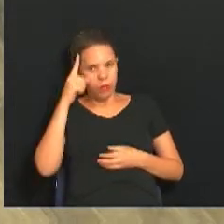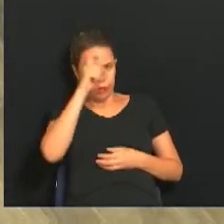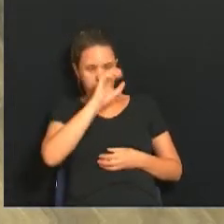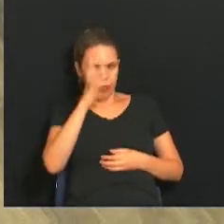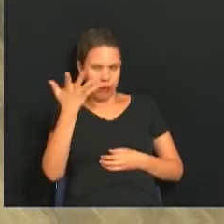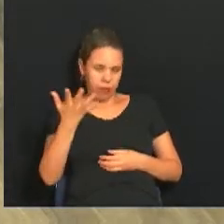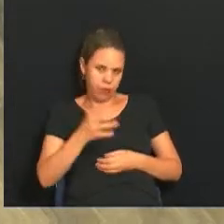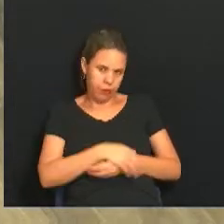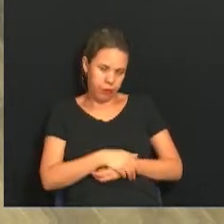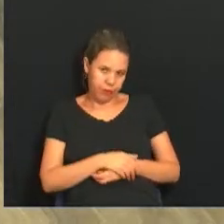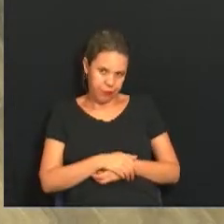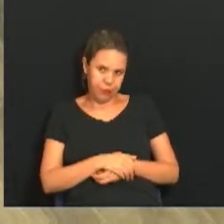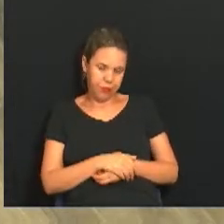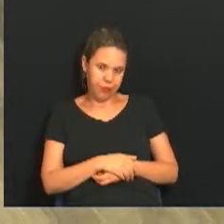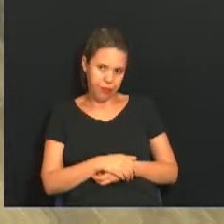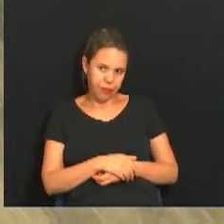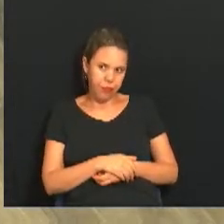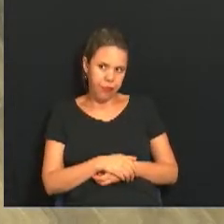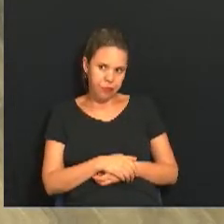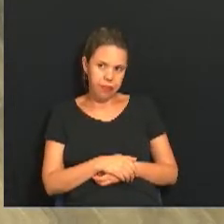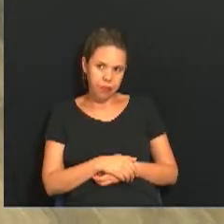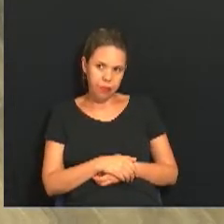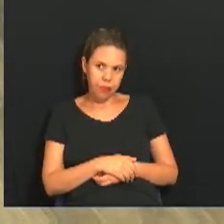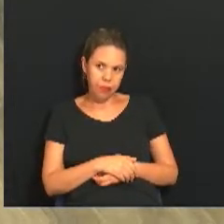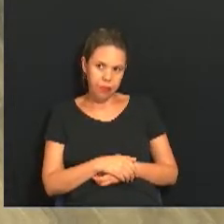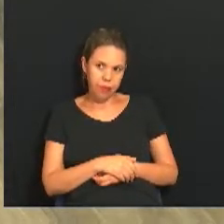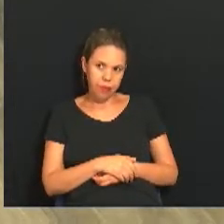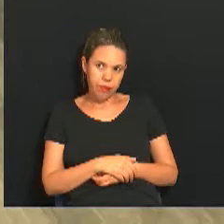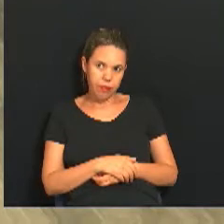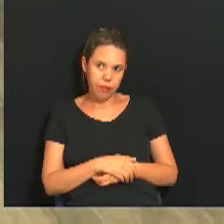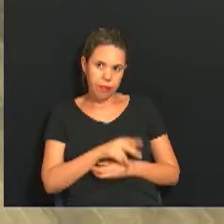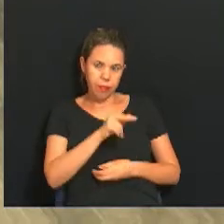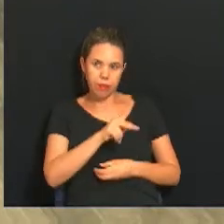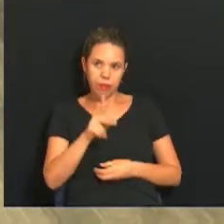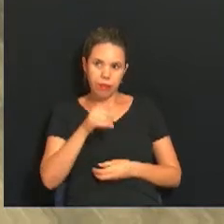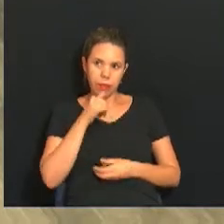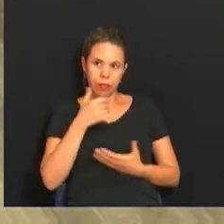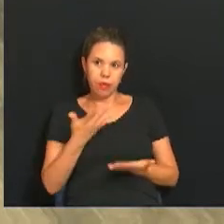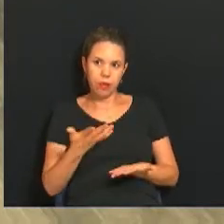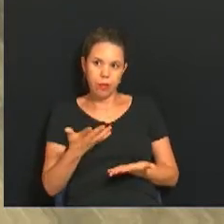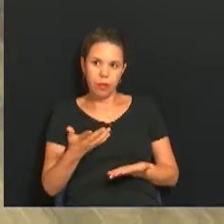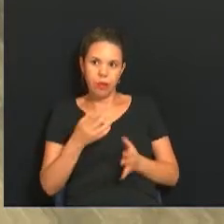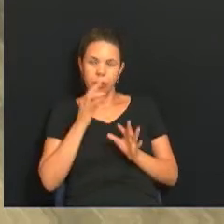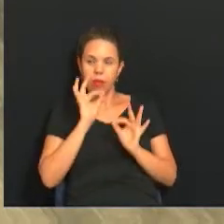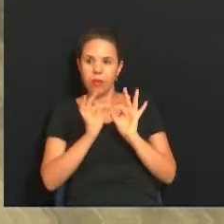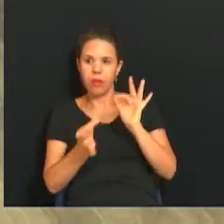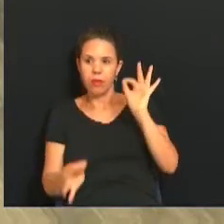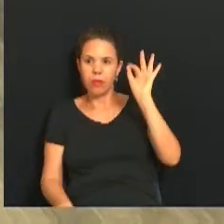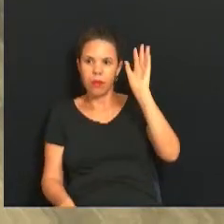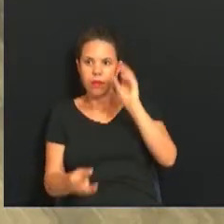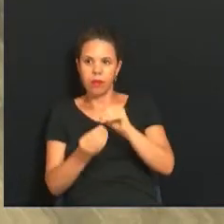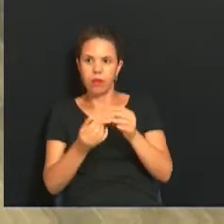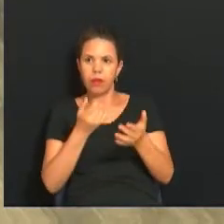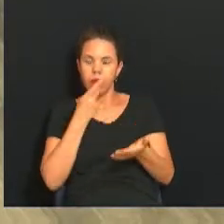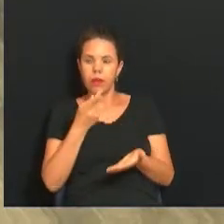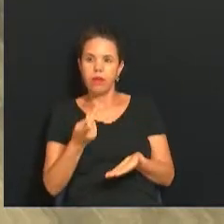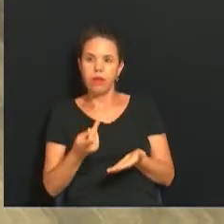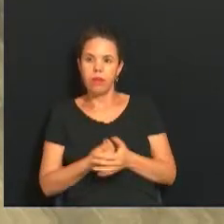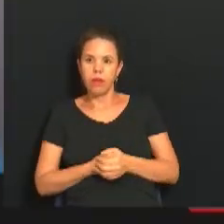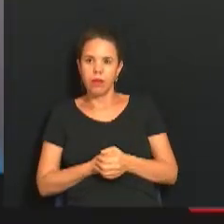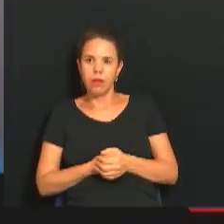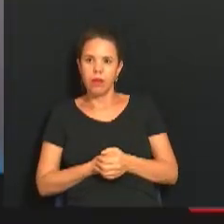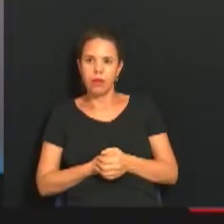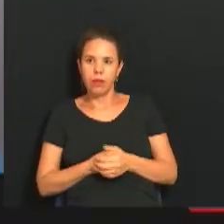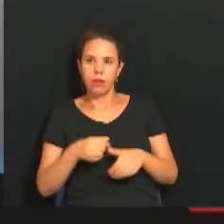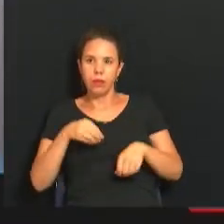acontecer? Eu peço desculpas porque eu sou professor, então eu desando falar. Então, eu peço desculpas aí por ter